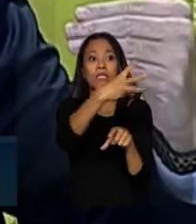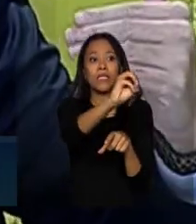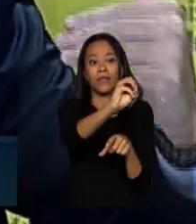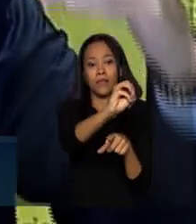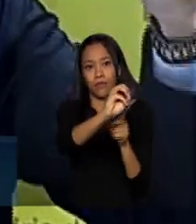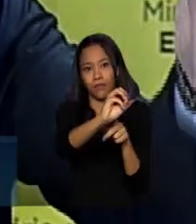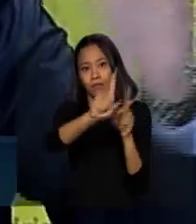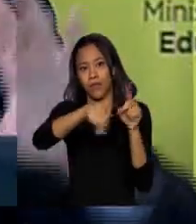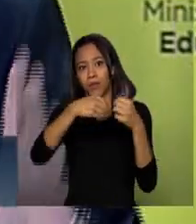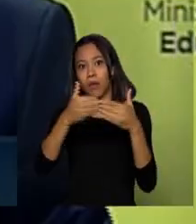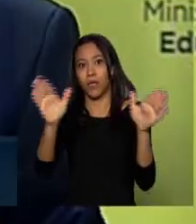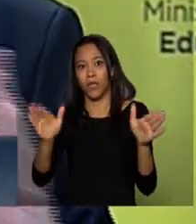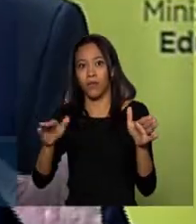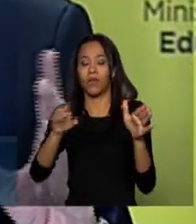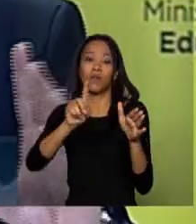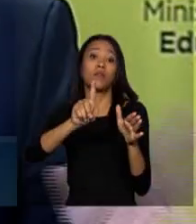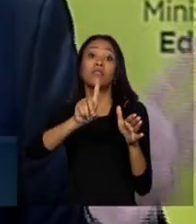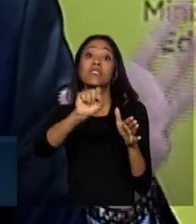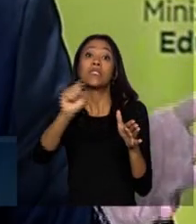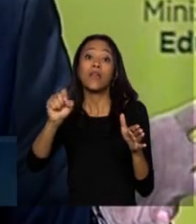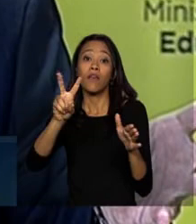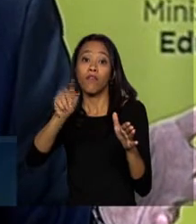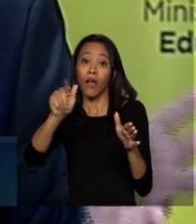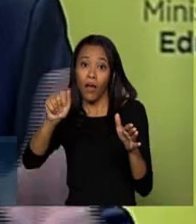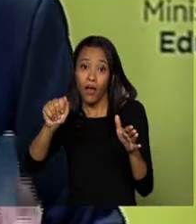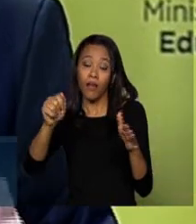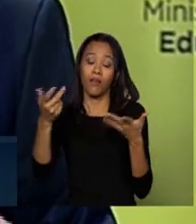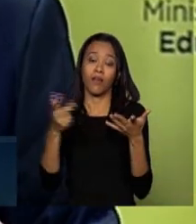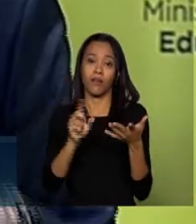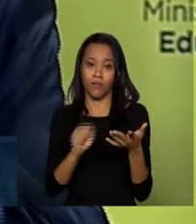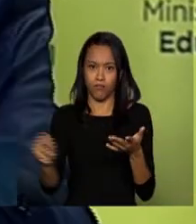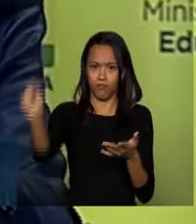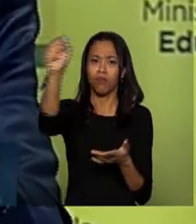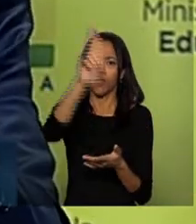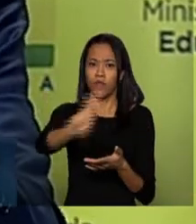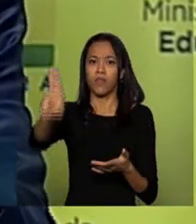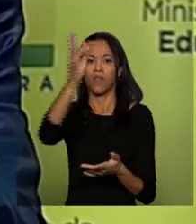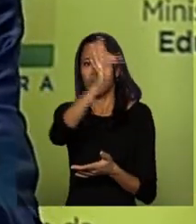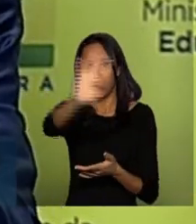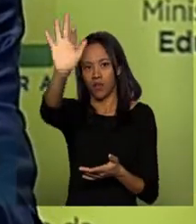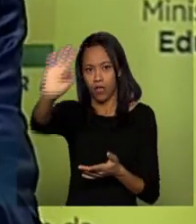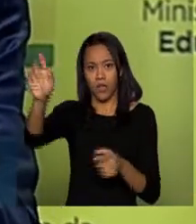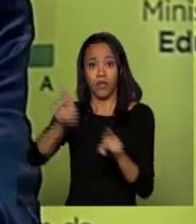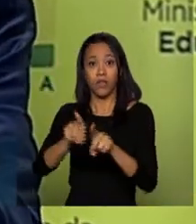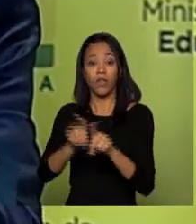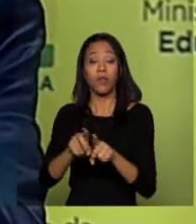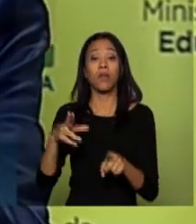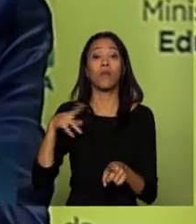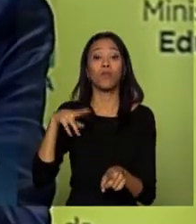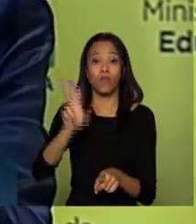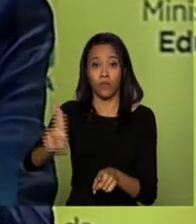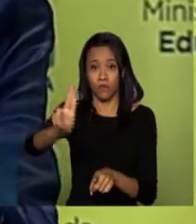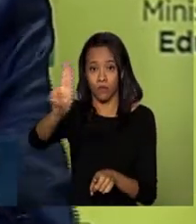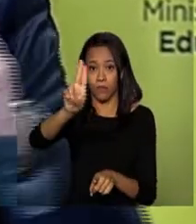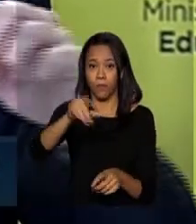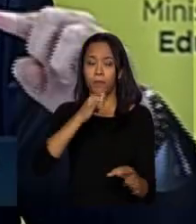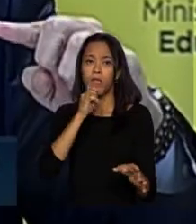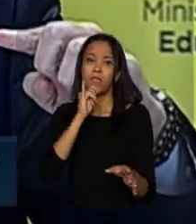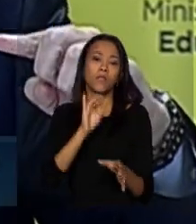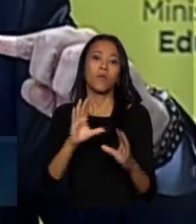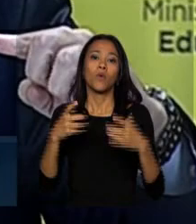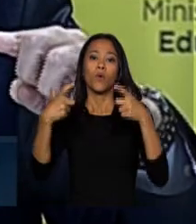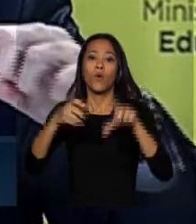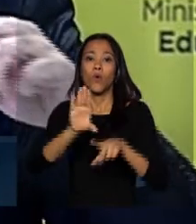a abrir 100 vagas. Então, tanto nas universidades públicas e privadas. Tanto que, se vocês veem, por exemplo, Centro-Oeste, a gente